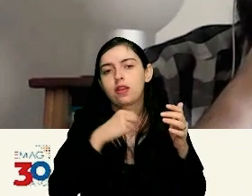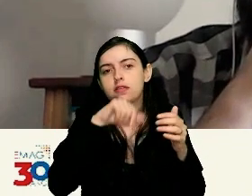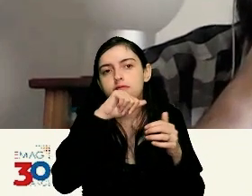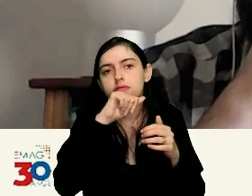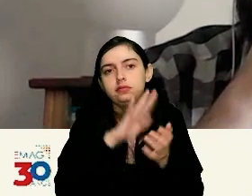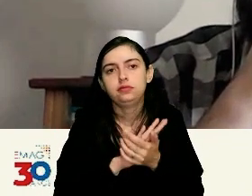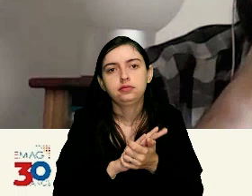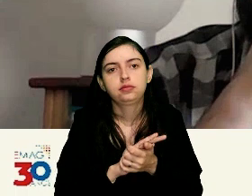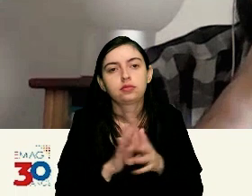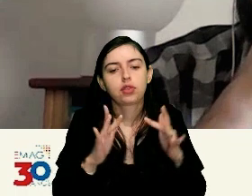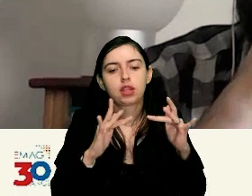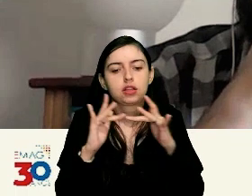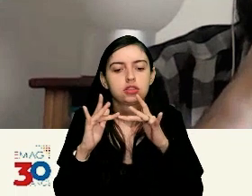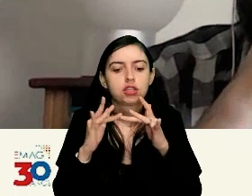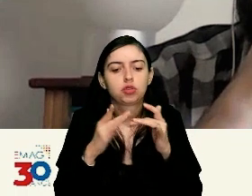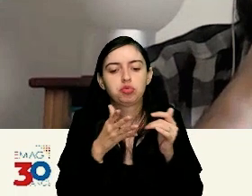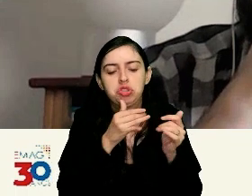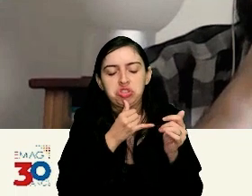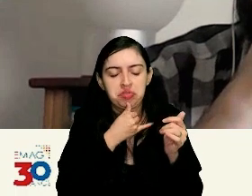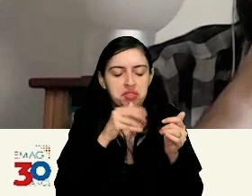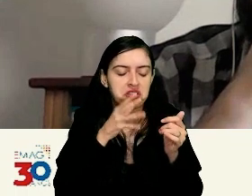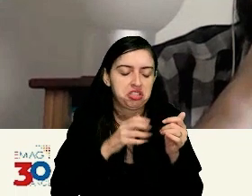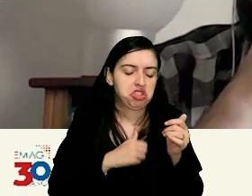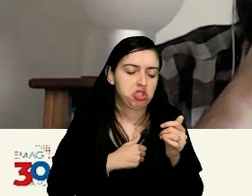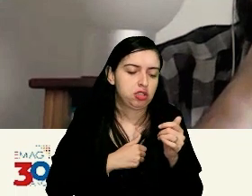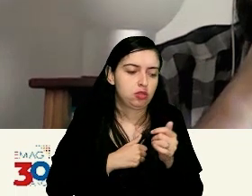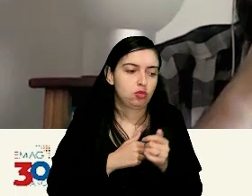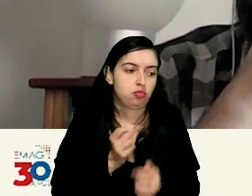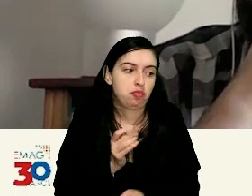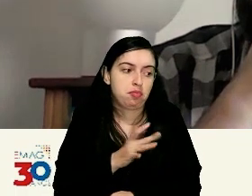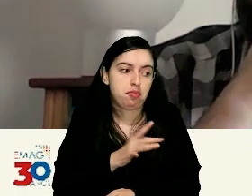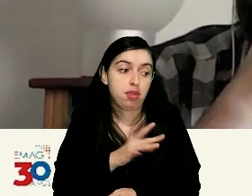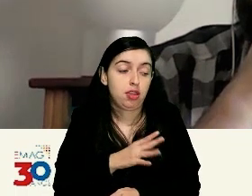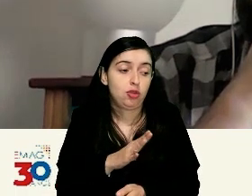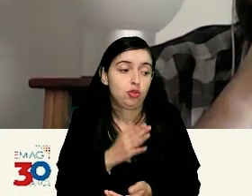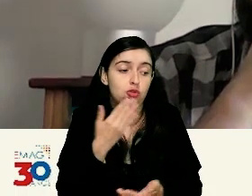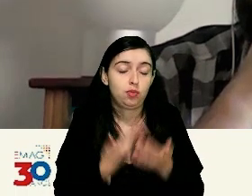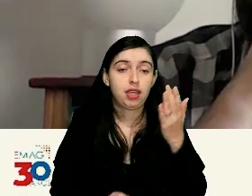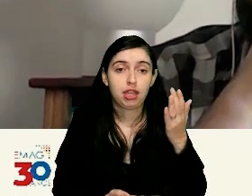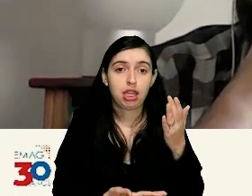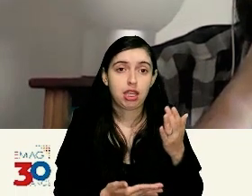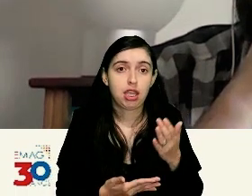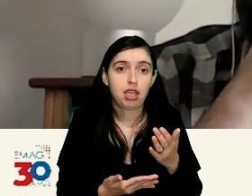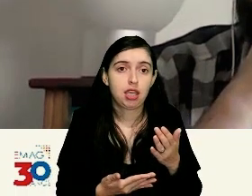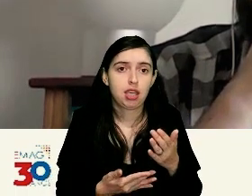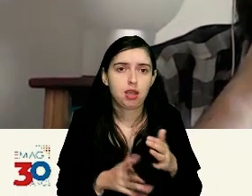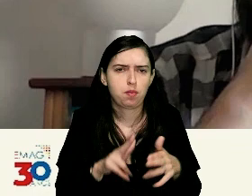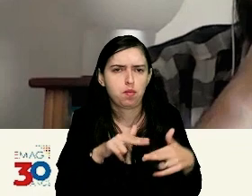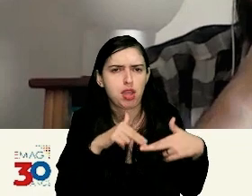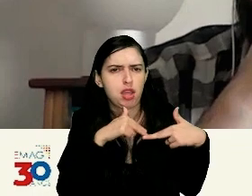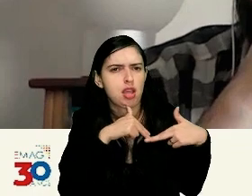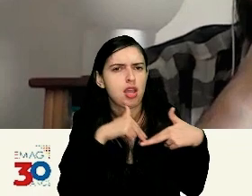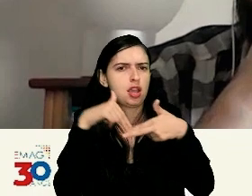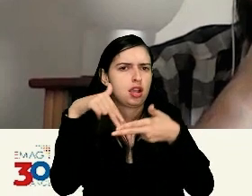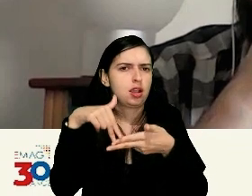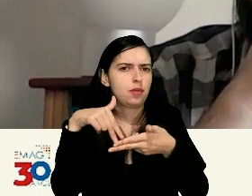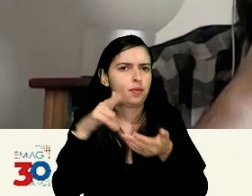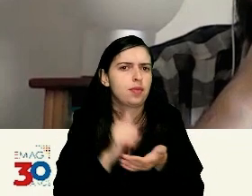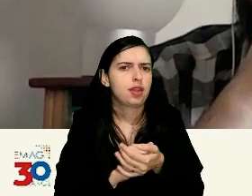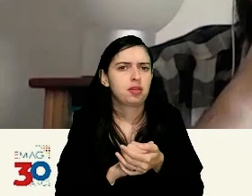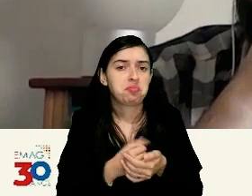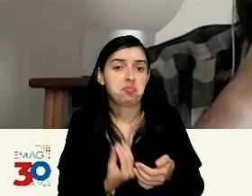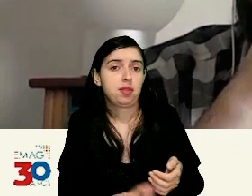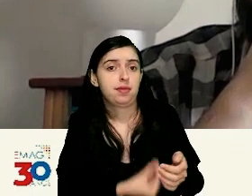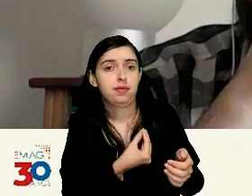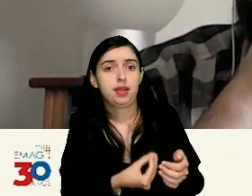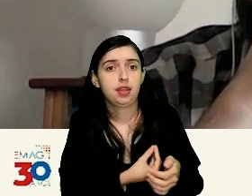luto, porque ele está relacionado ao medo de perder, ao medo de perder a minha autonomia, ao medo de perder a minha vida. Eu vou ser